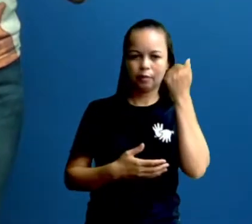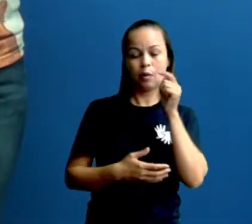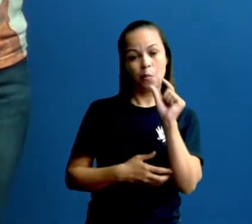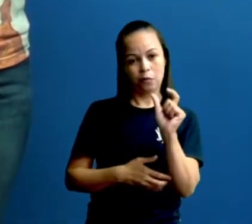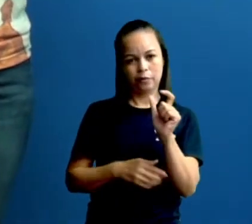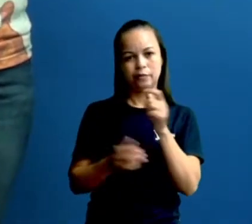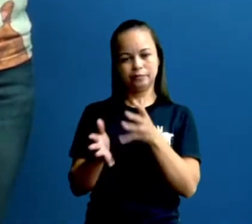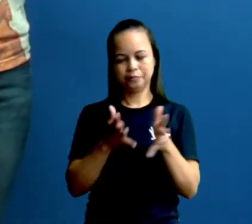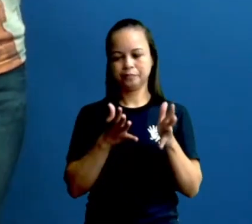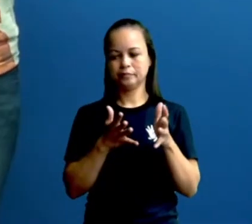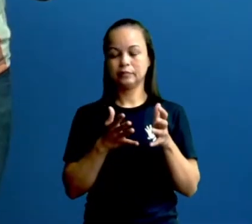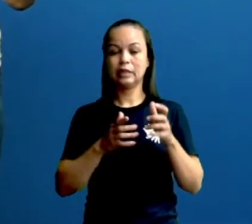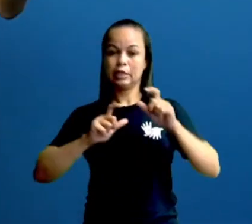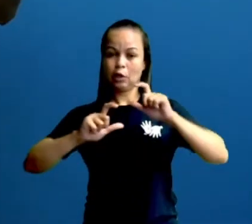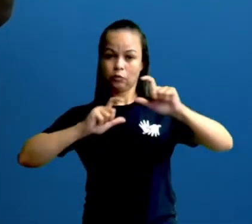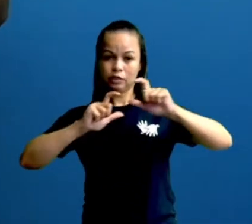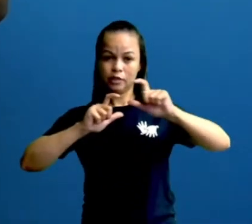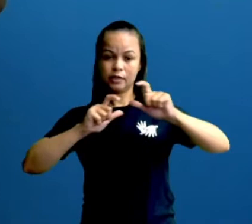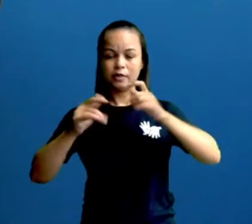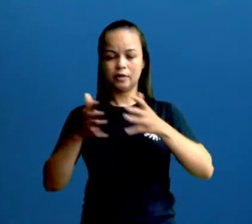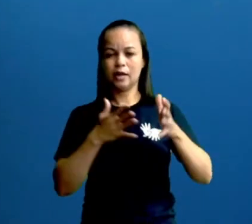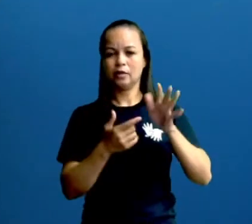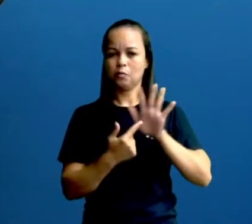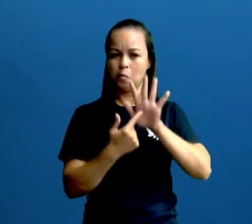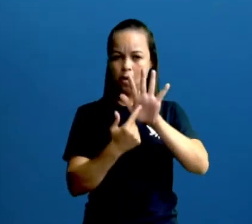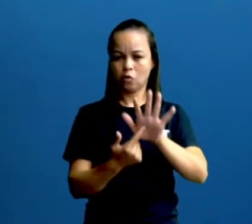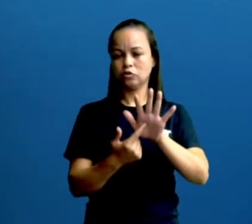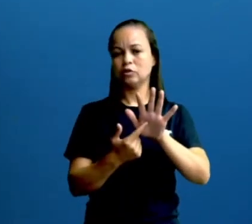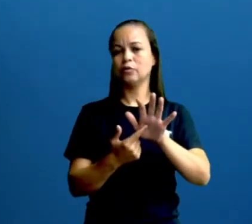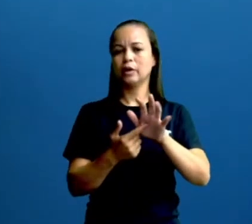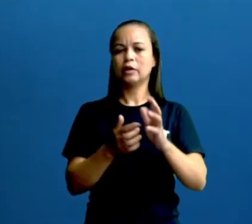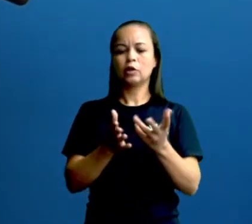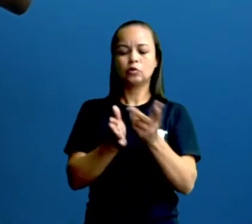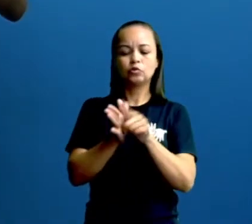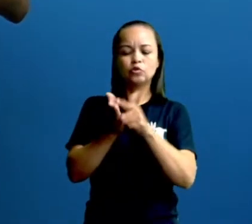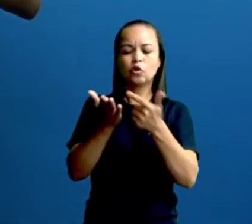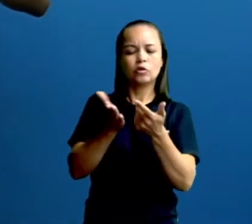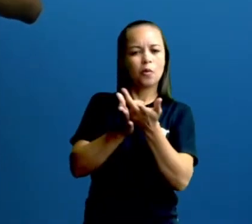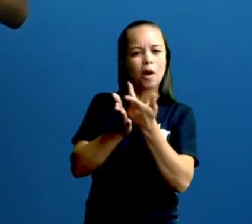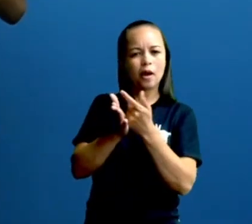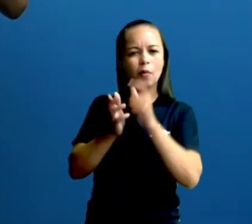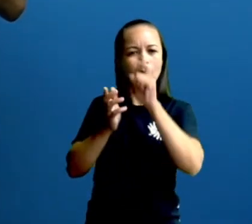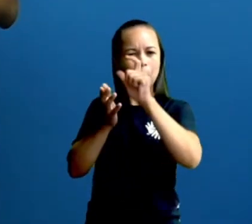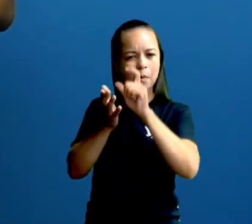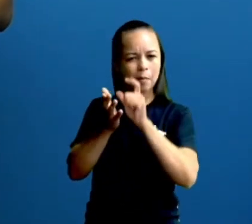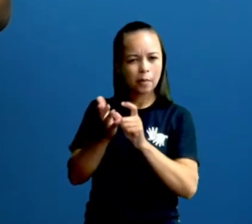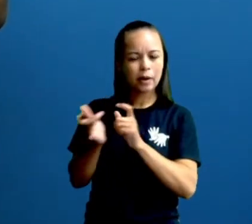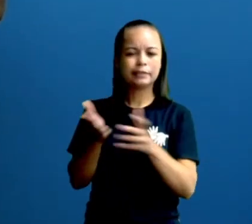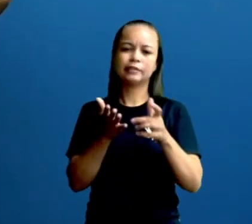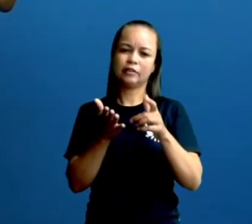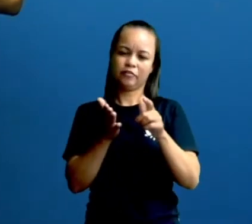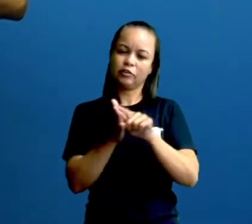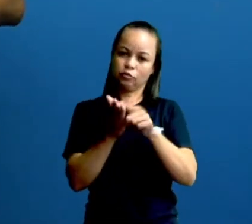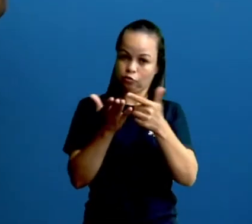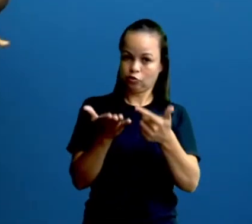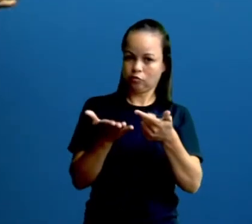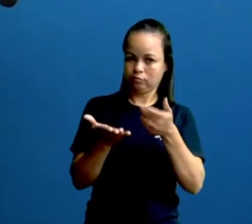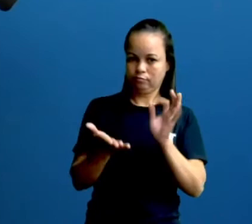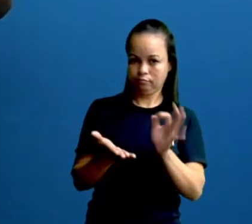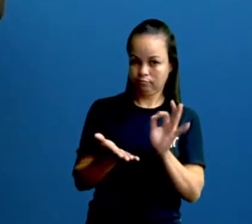certo? Então, tirinha nos remete ao quê? Um recorte de quê? Do jornal. Tem a ver aí com o jornal,